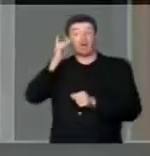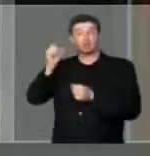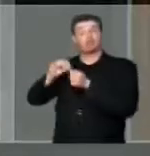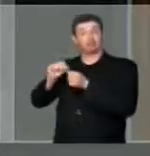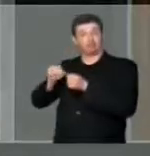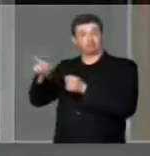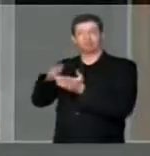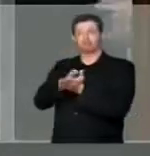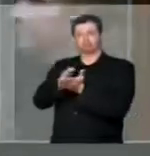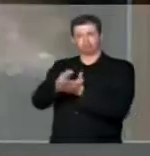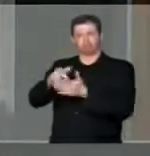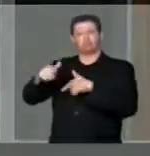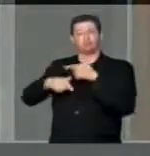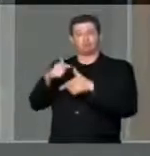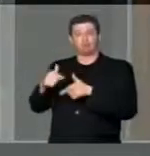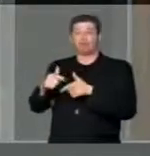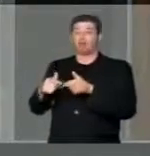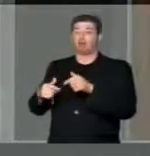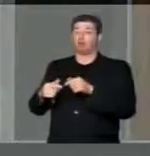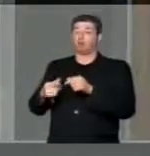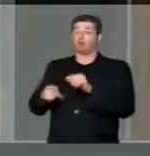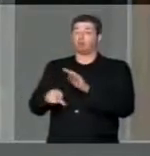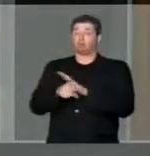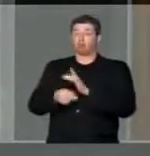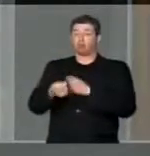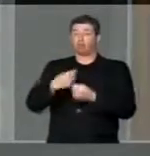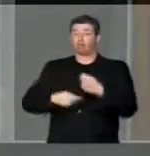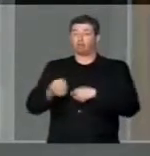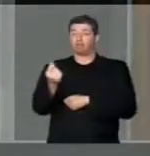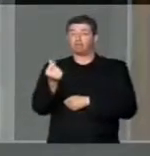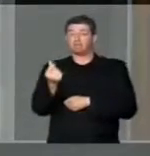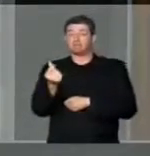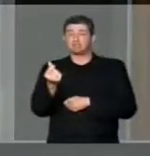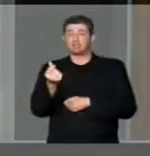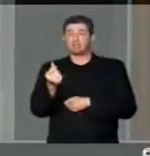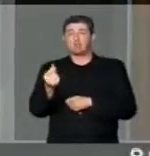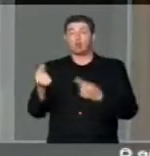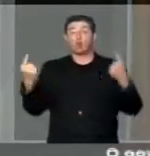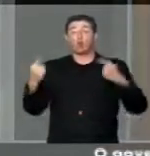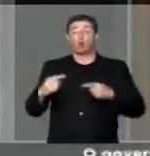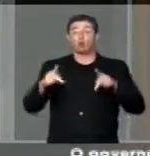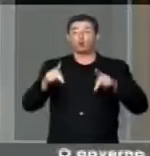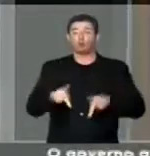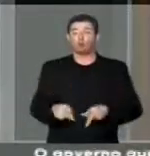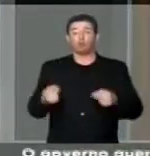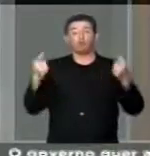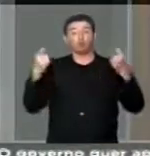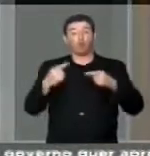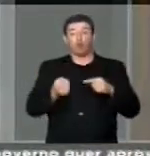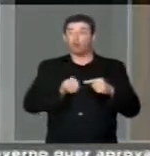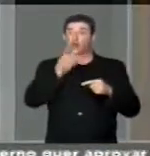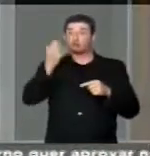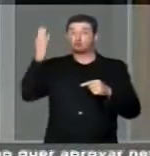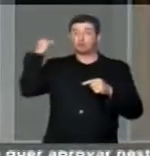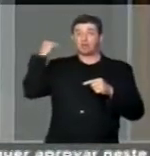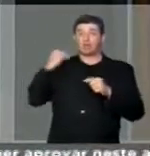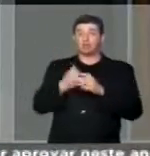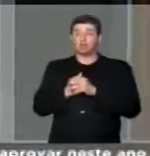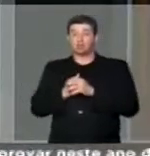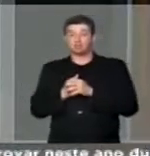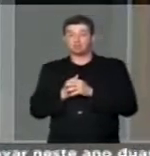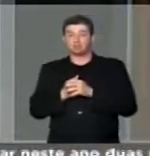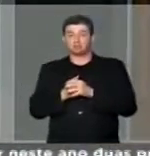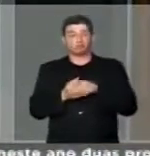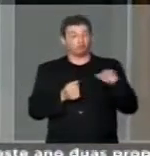fazendo e cumprindo a agenda neoliberal do mercado financeiro contra os interesses do povo e contra o seu discurso de posse, que